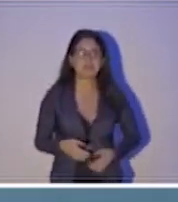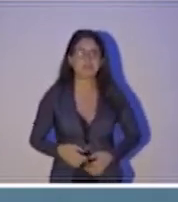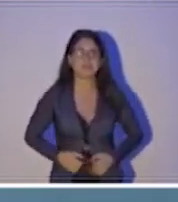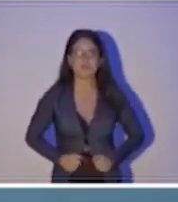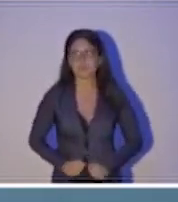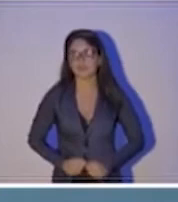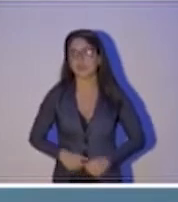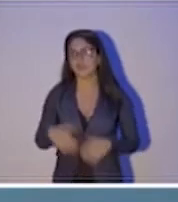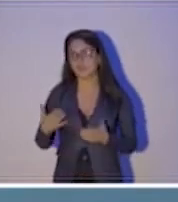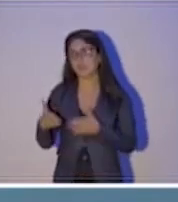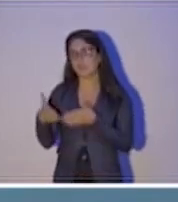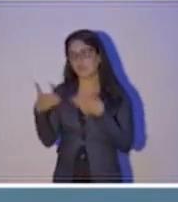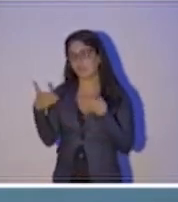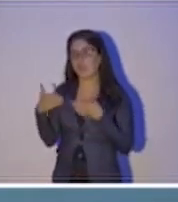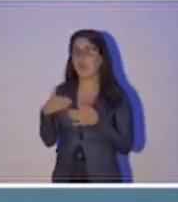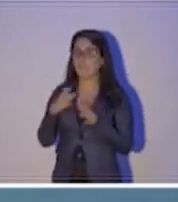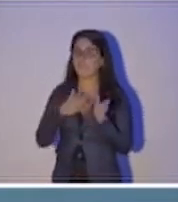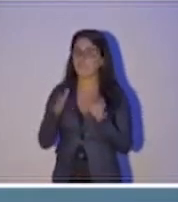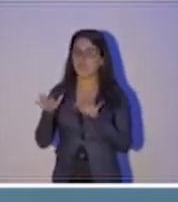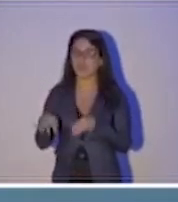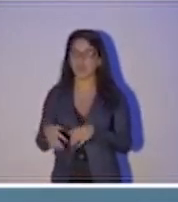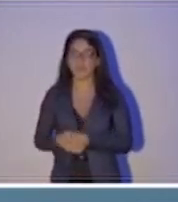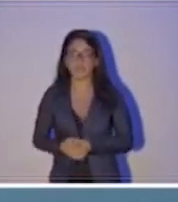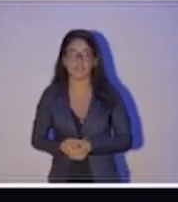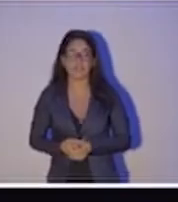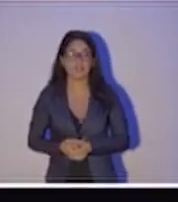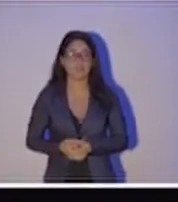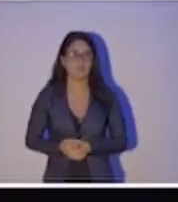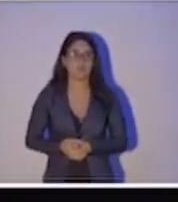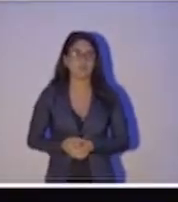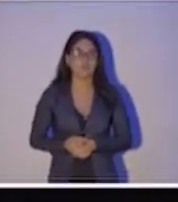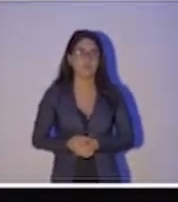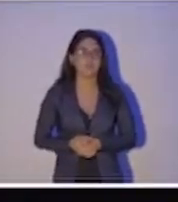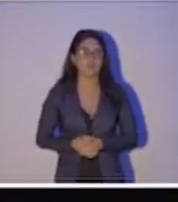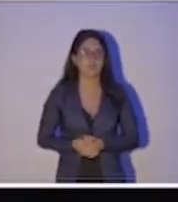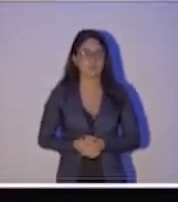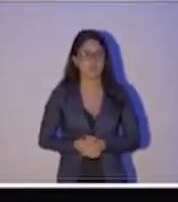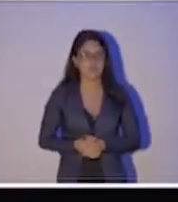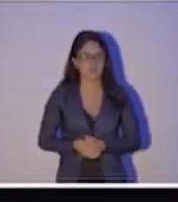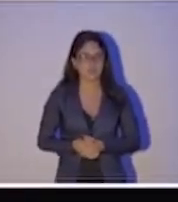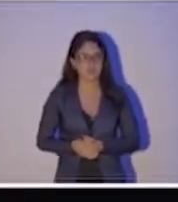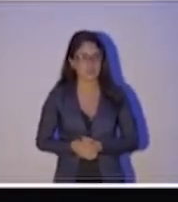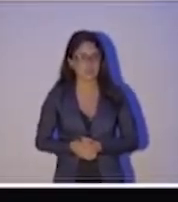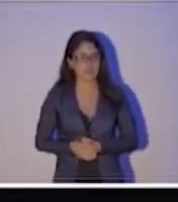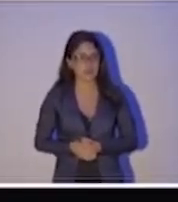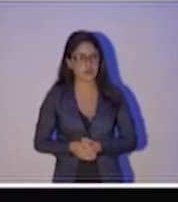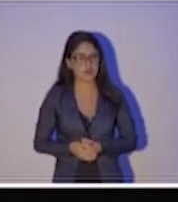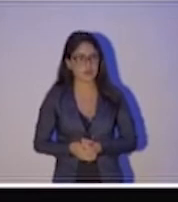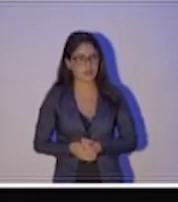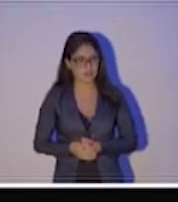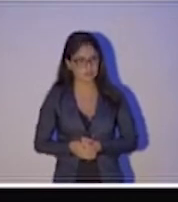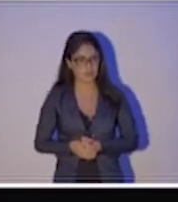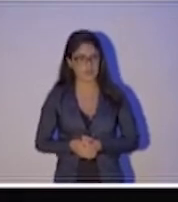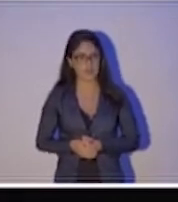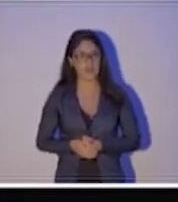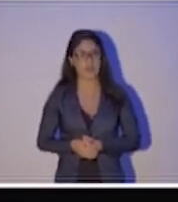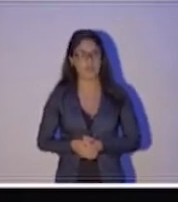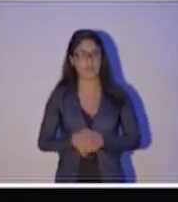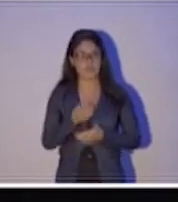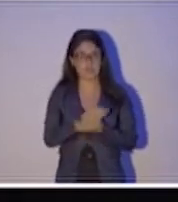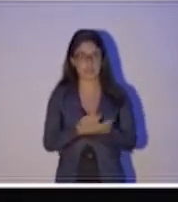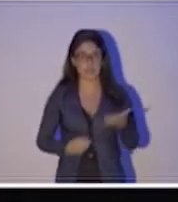Por favor, e aí a gente encerra. Bora, Juan. A crônica é longa, viu?